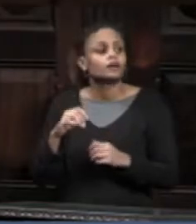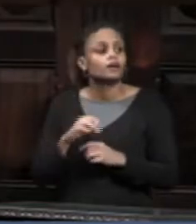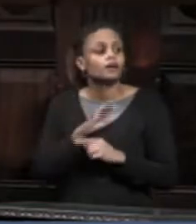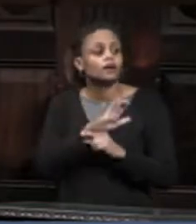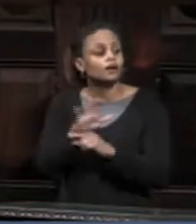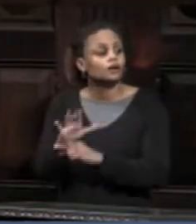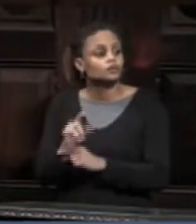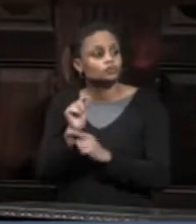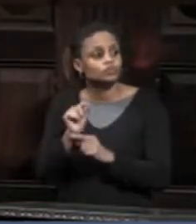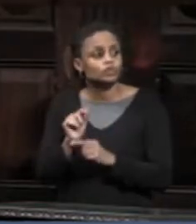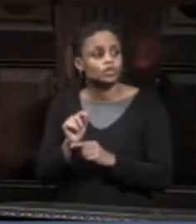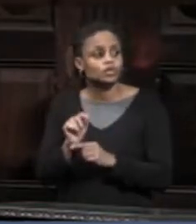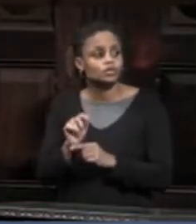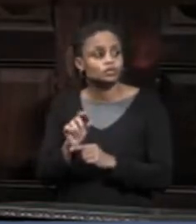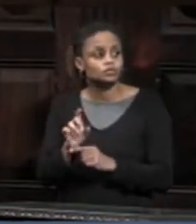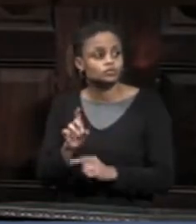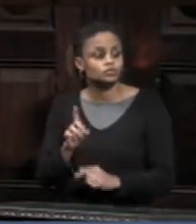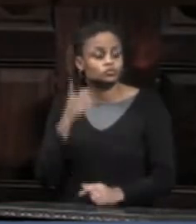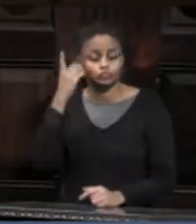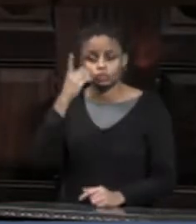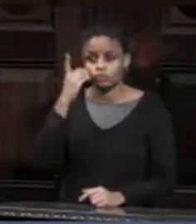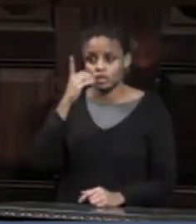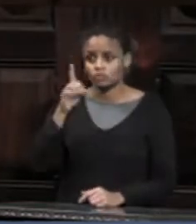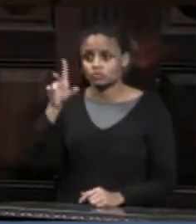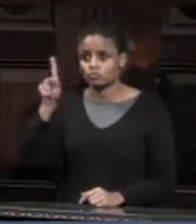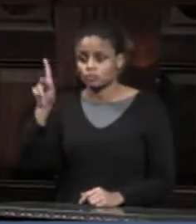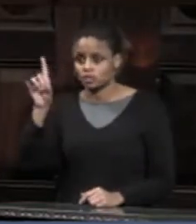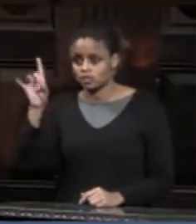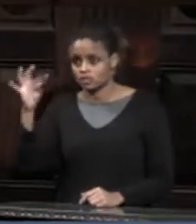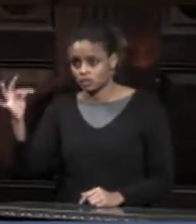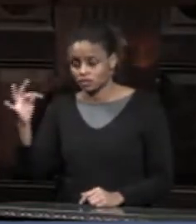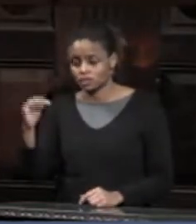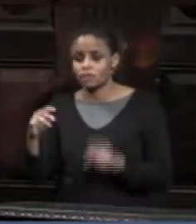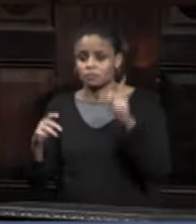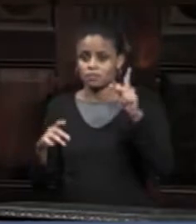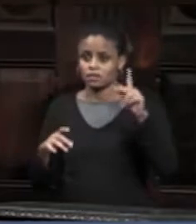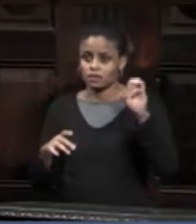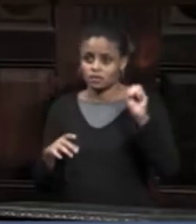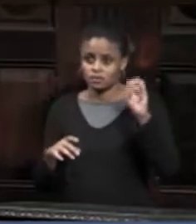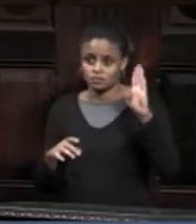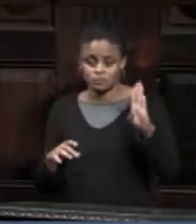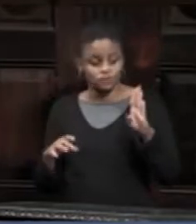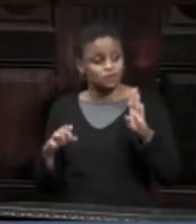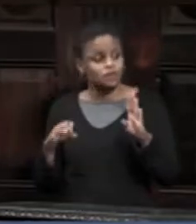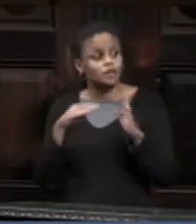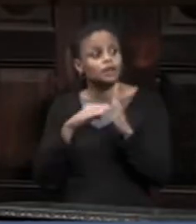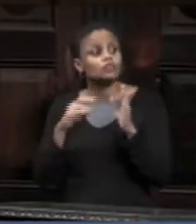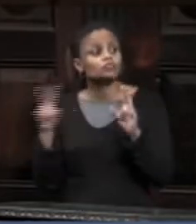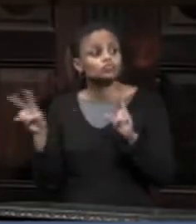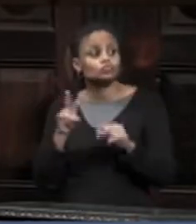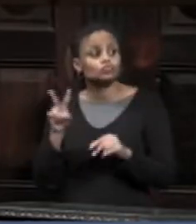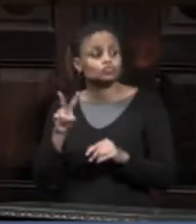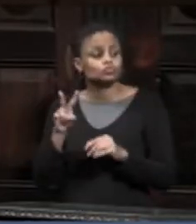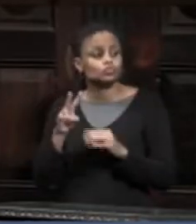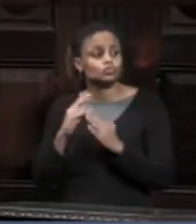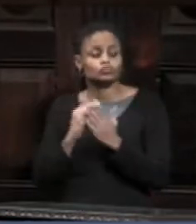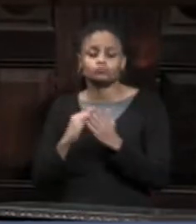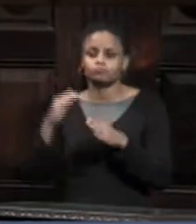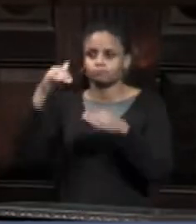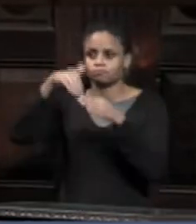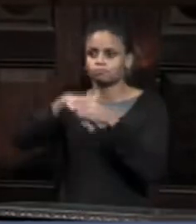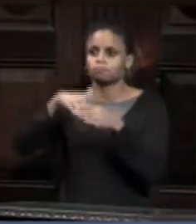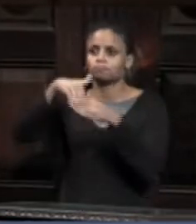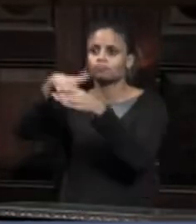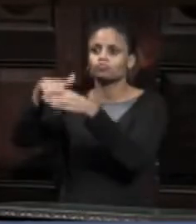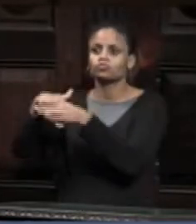duas agremiações, dos dois partidos, aumentem a sua possibilidade de se elegerem para o